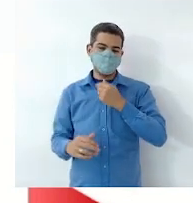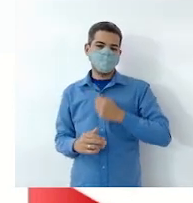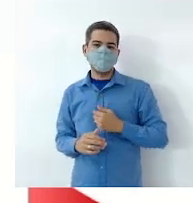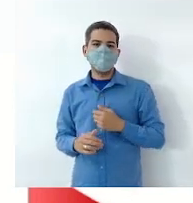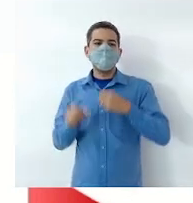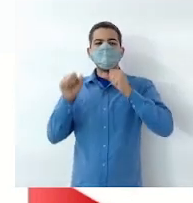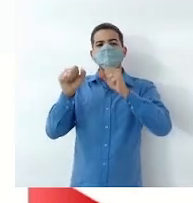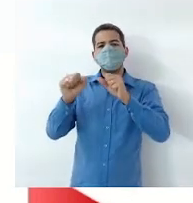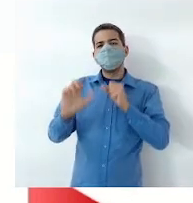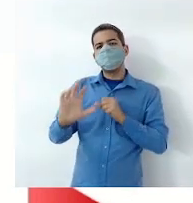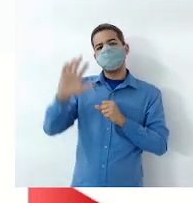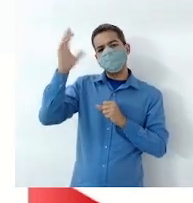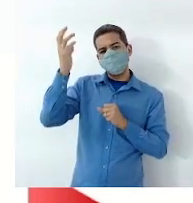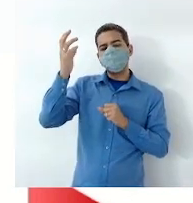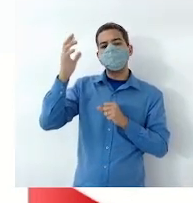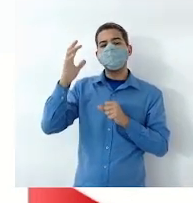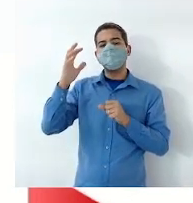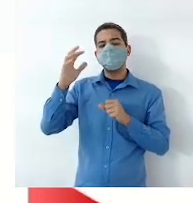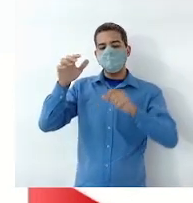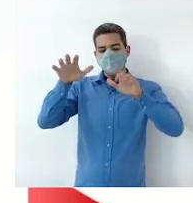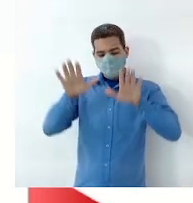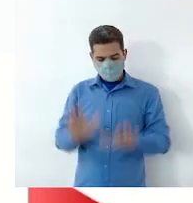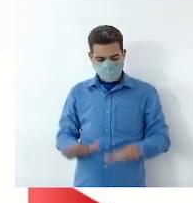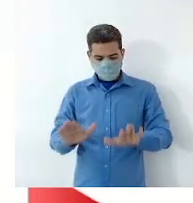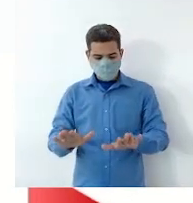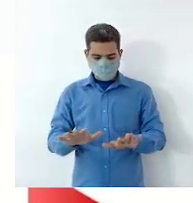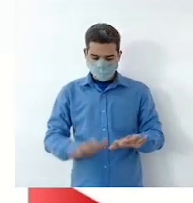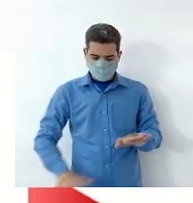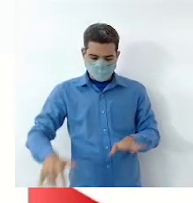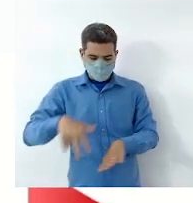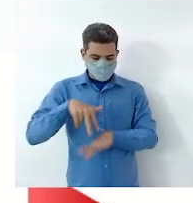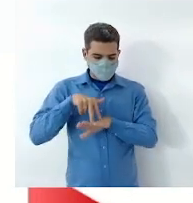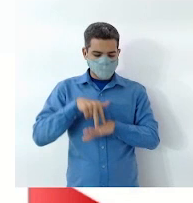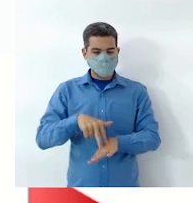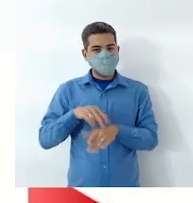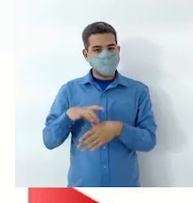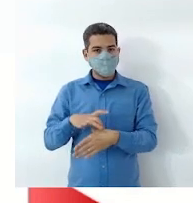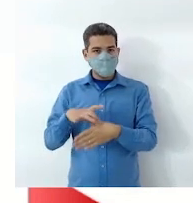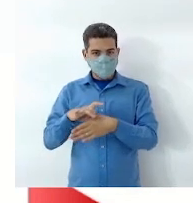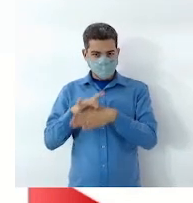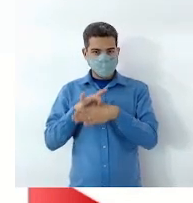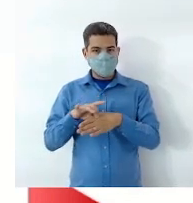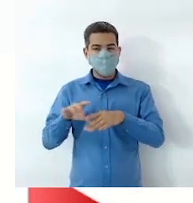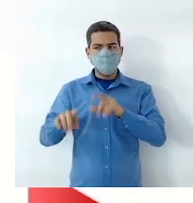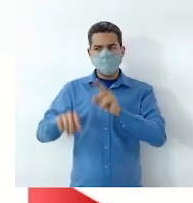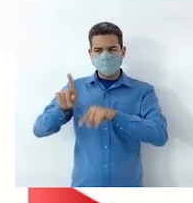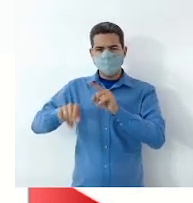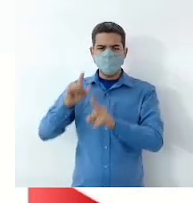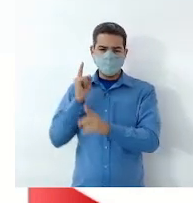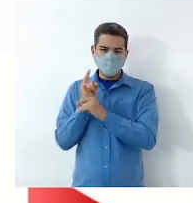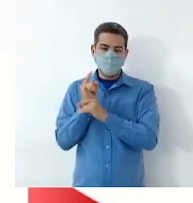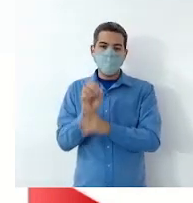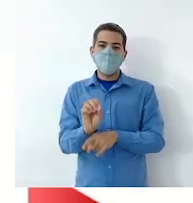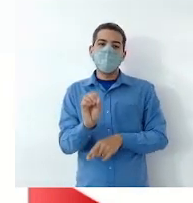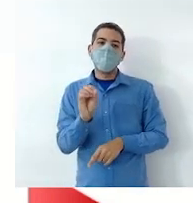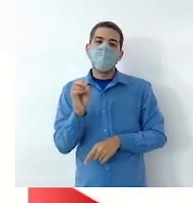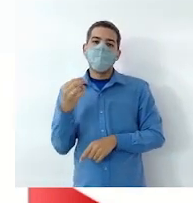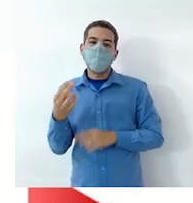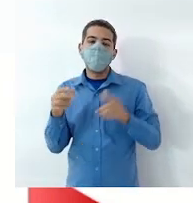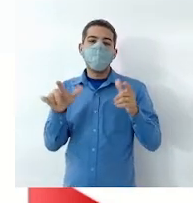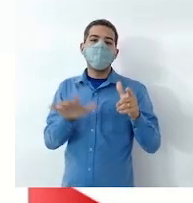pode ocorrer em um ambiente físico, ou seja, nesse ambiente material que a gente se encontra, ou no